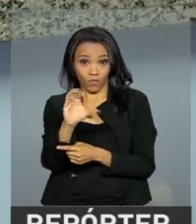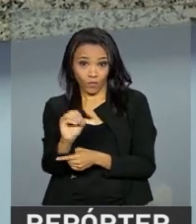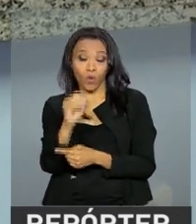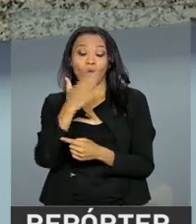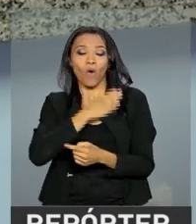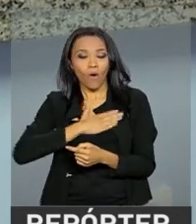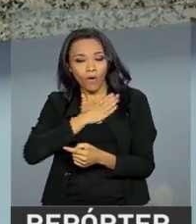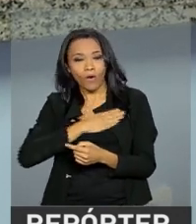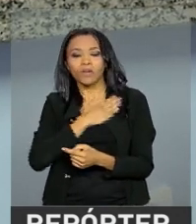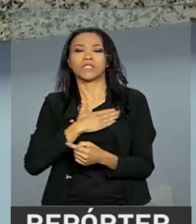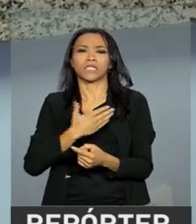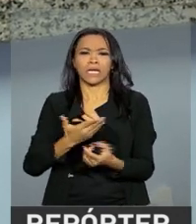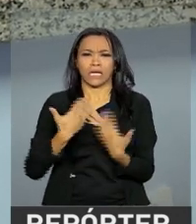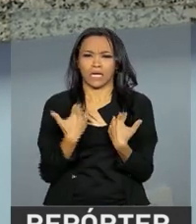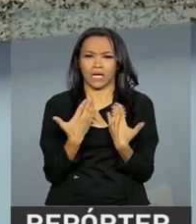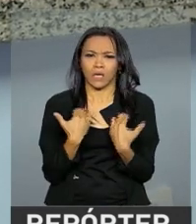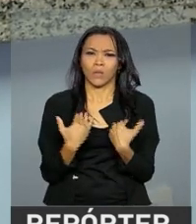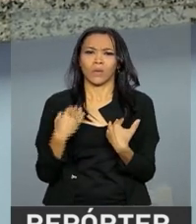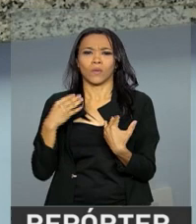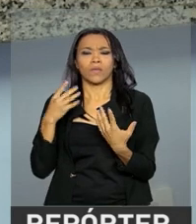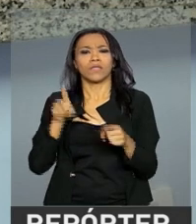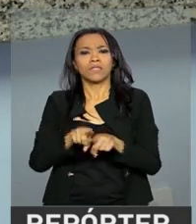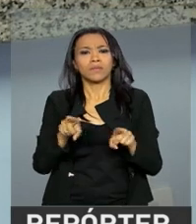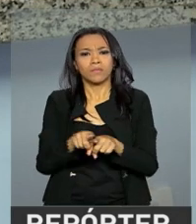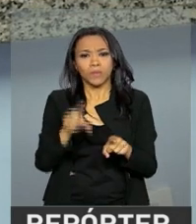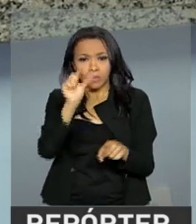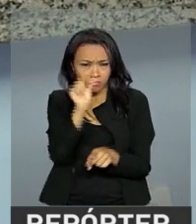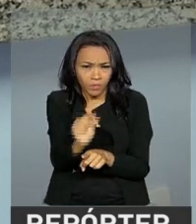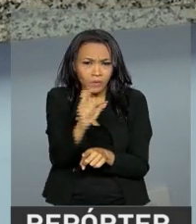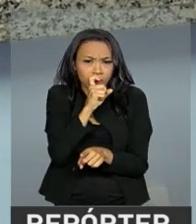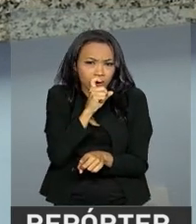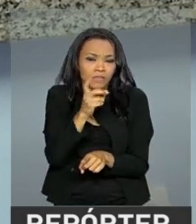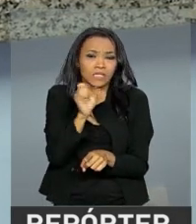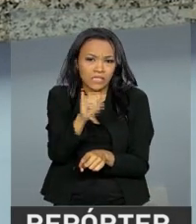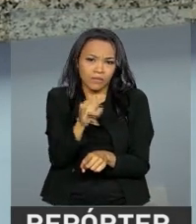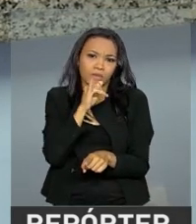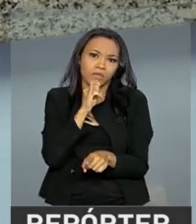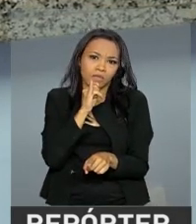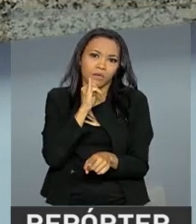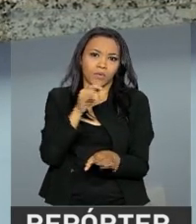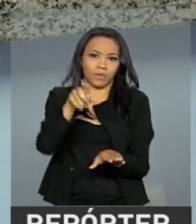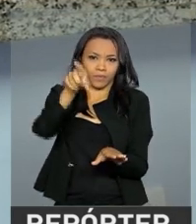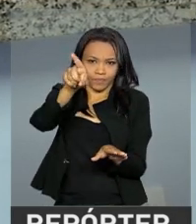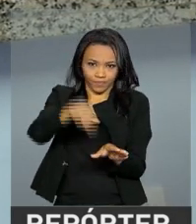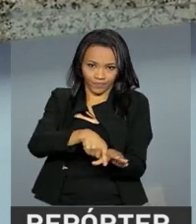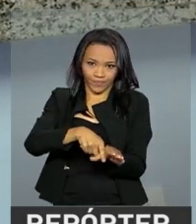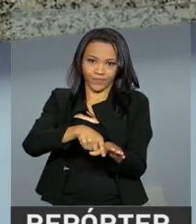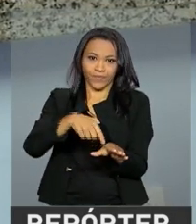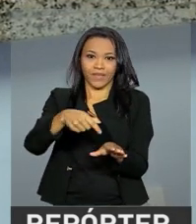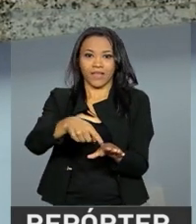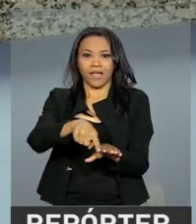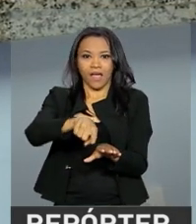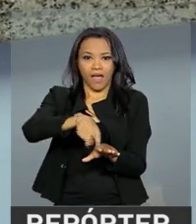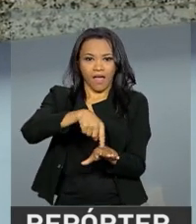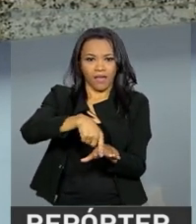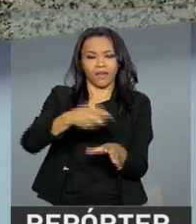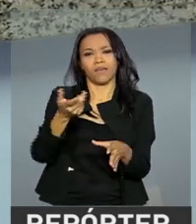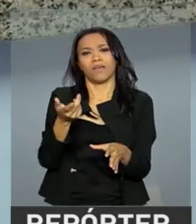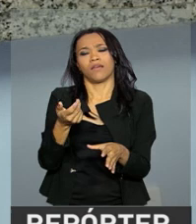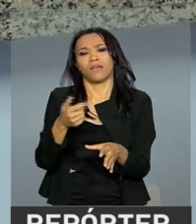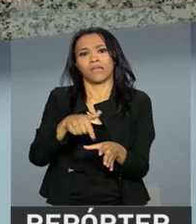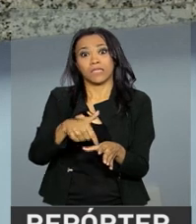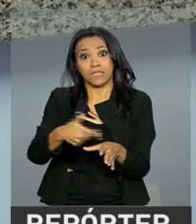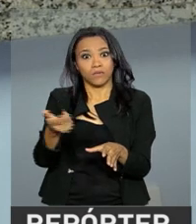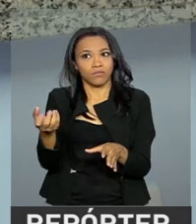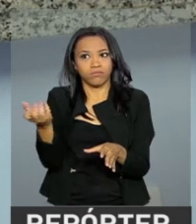úmida. Então, se você fica com a sandalinha e o dedo úmido entre os dedos, na virilha, isso